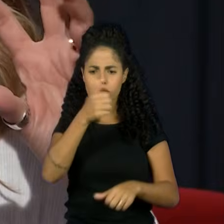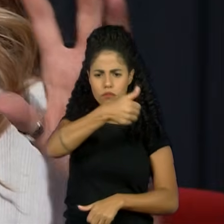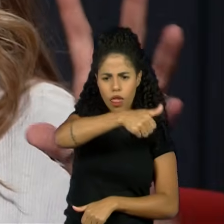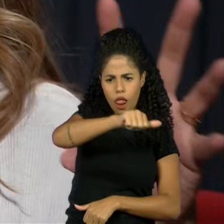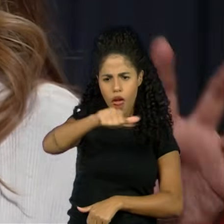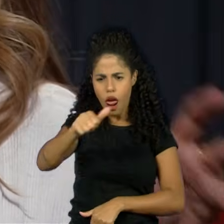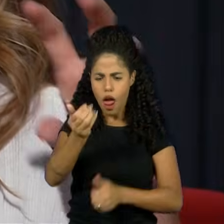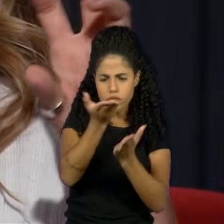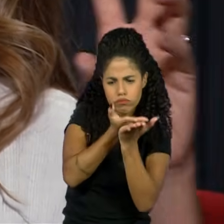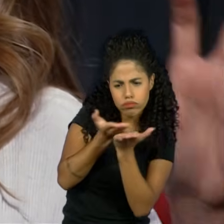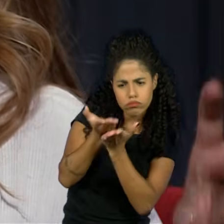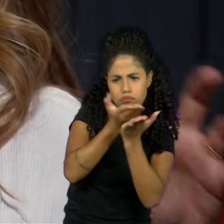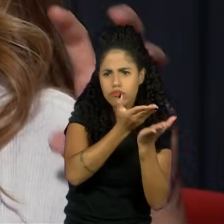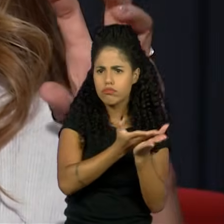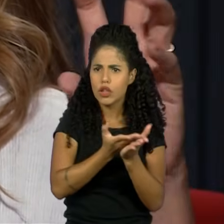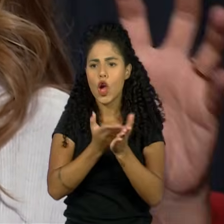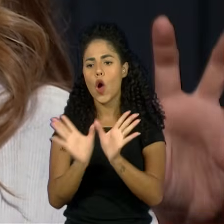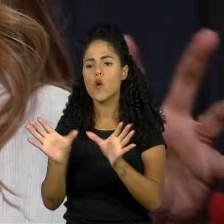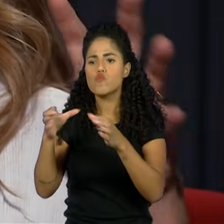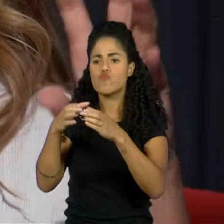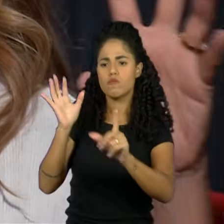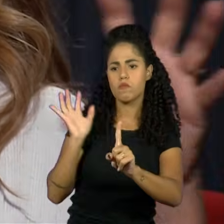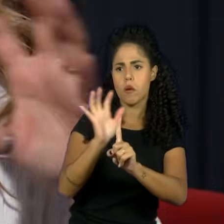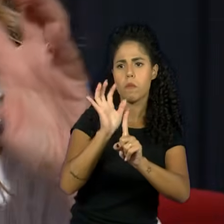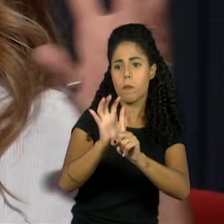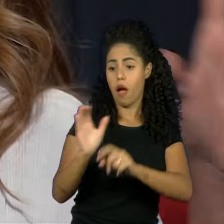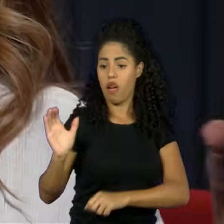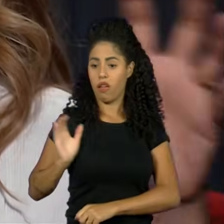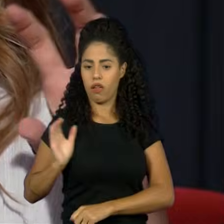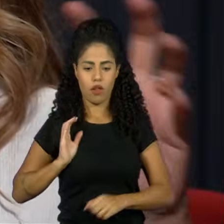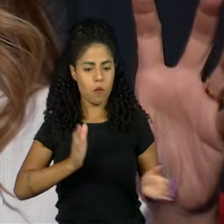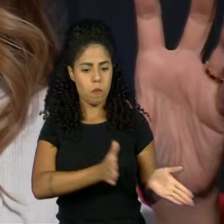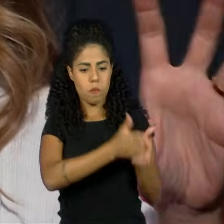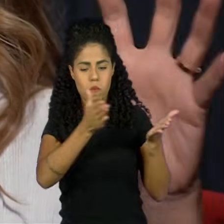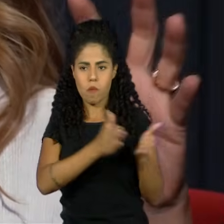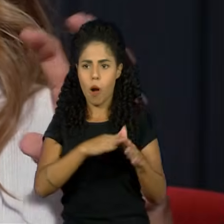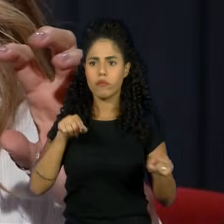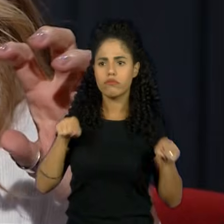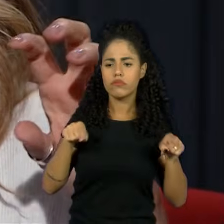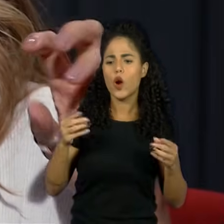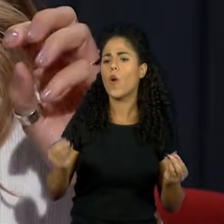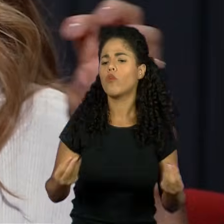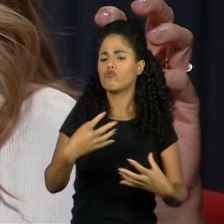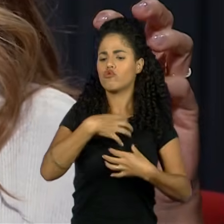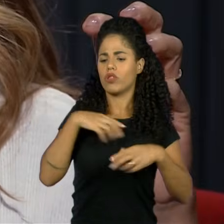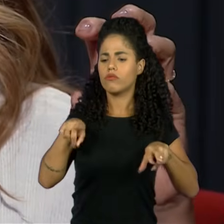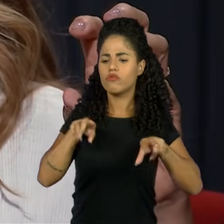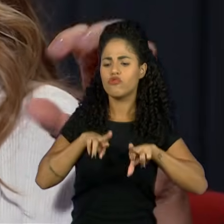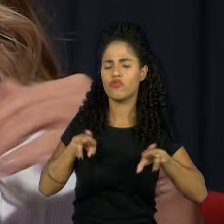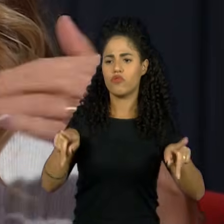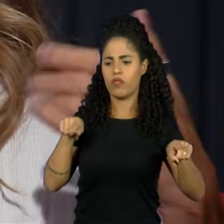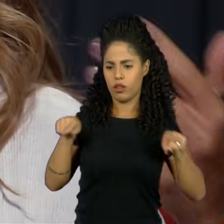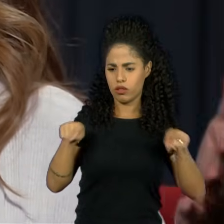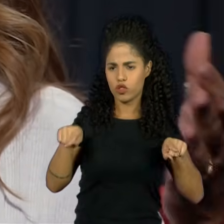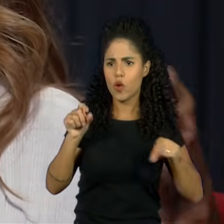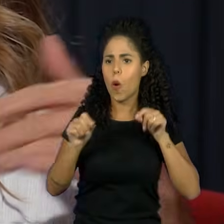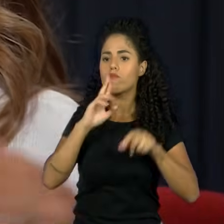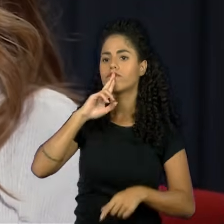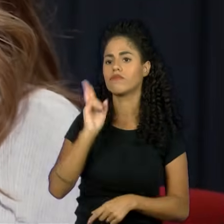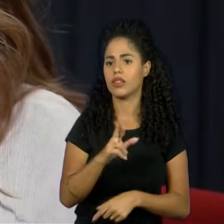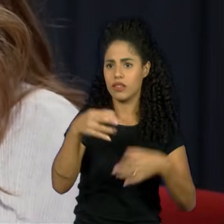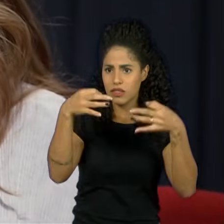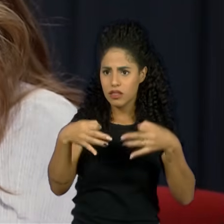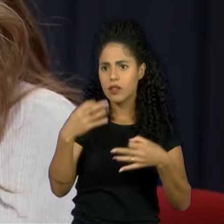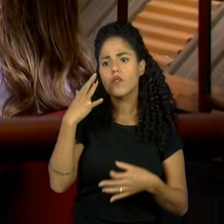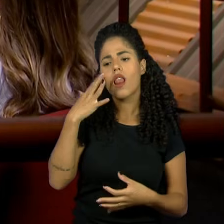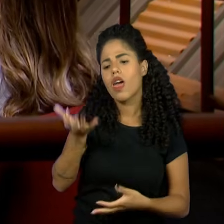se a classe social, o nível intelectual das pessoas era diferente nos resultados do que eles